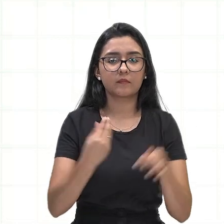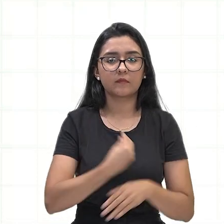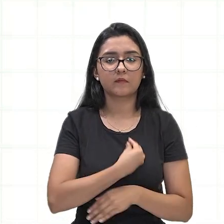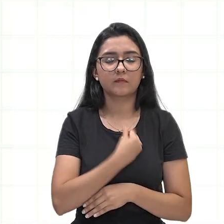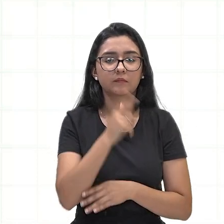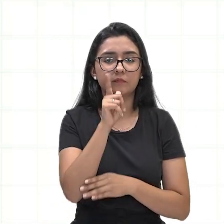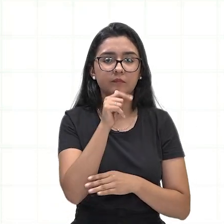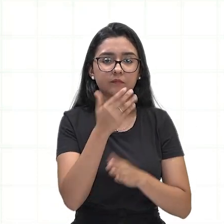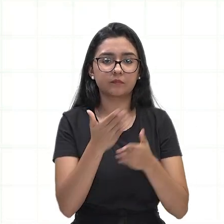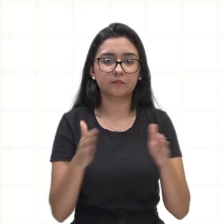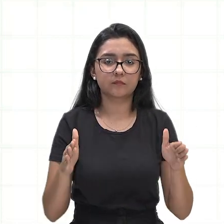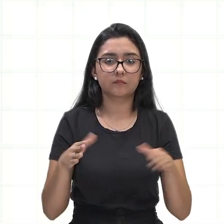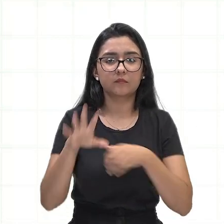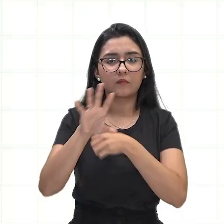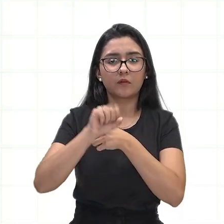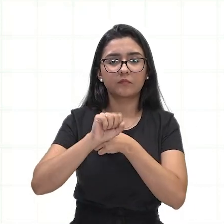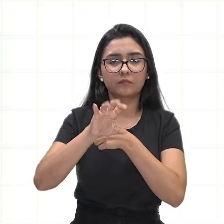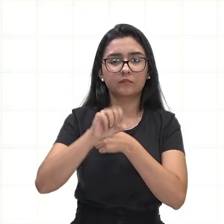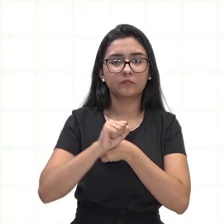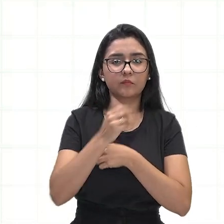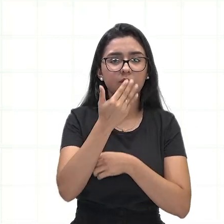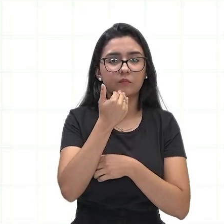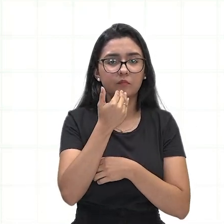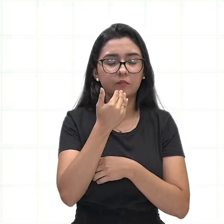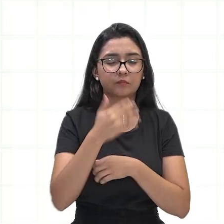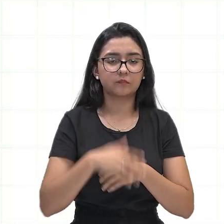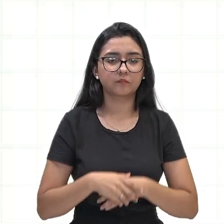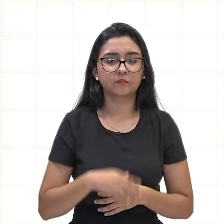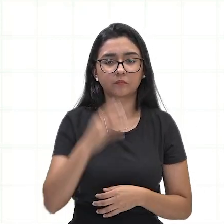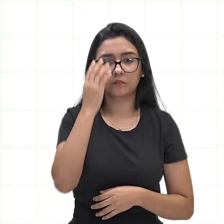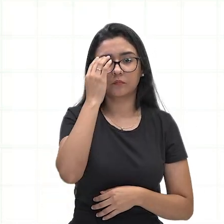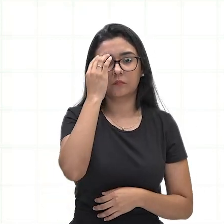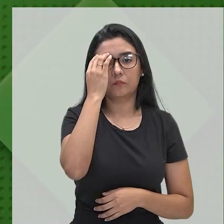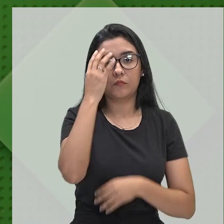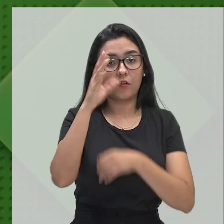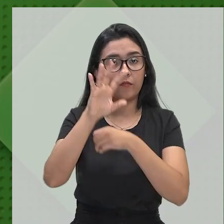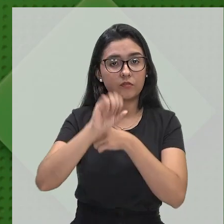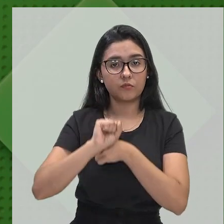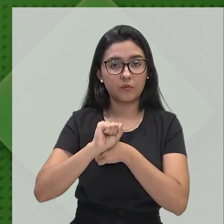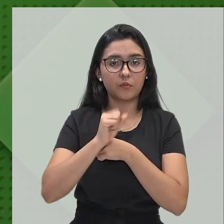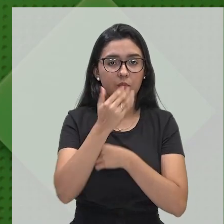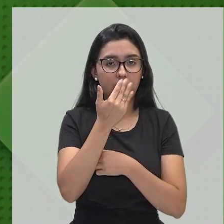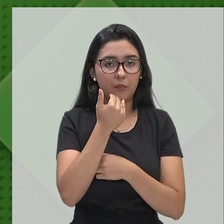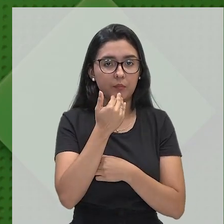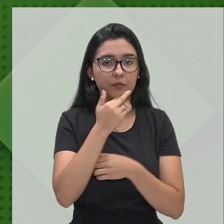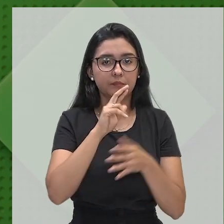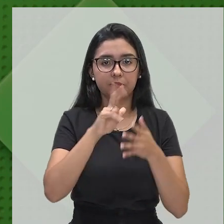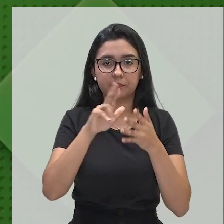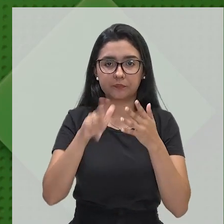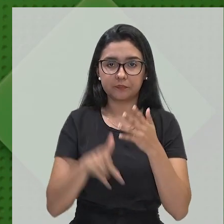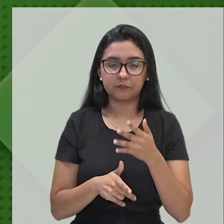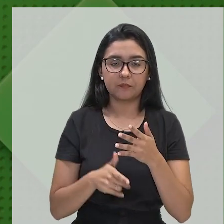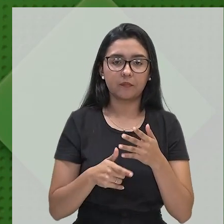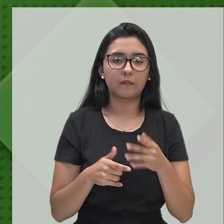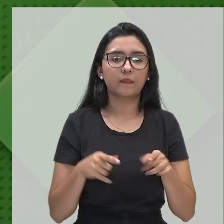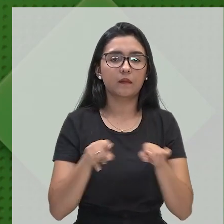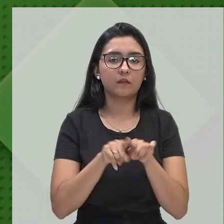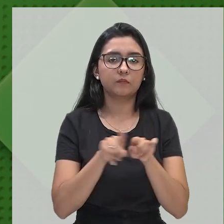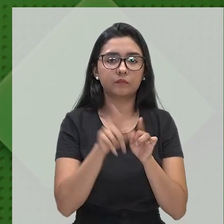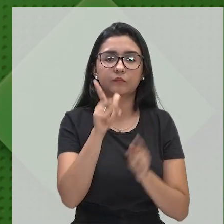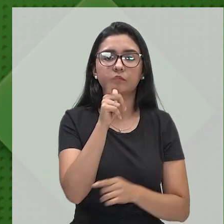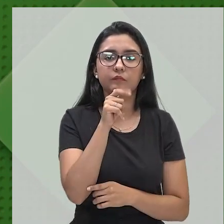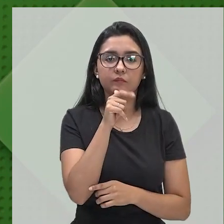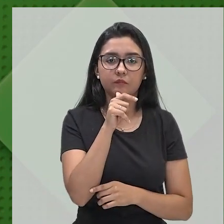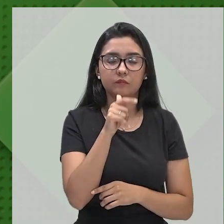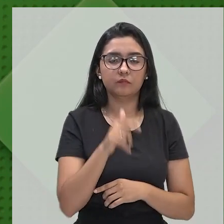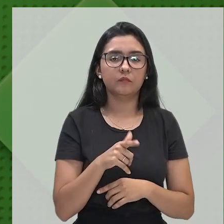água, capturando o seu alimento, né? De maneira aí, ele vai sugar esse alimento, aquela água, né?